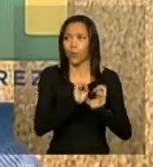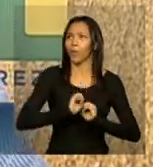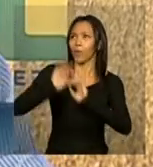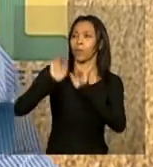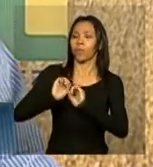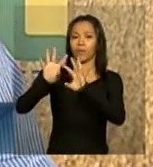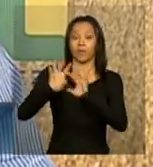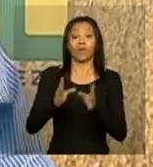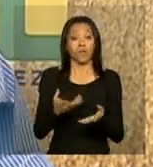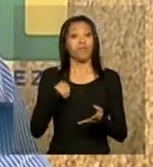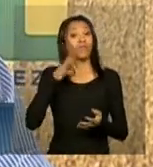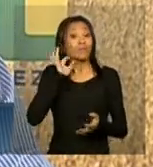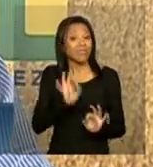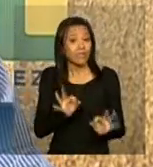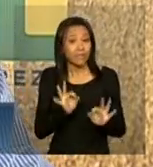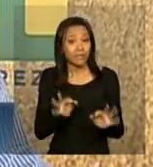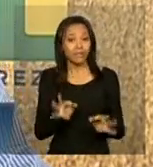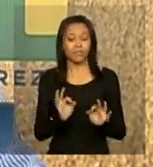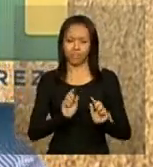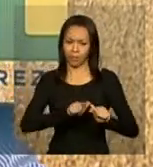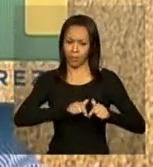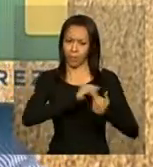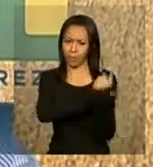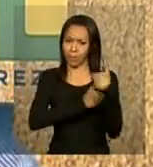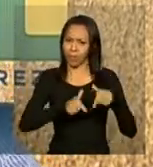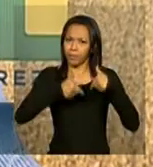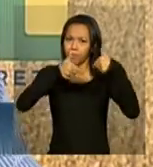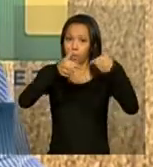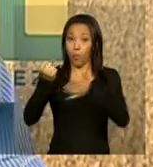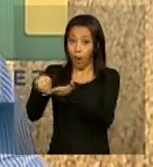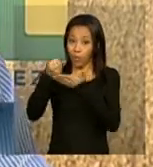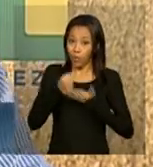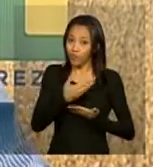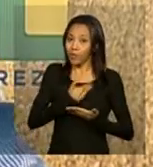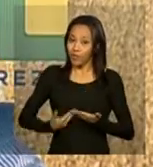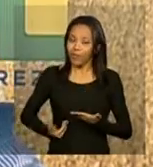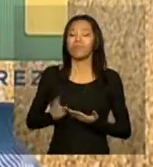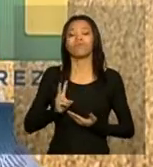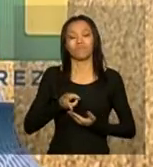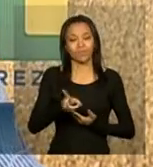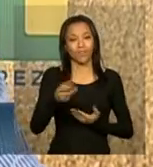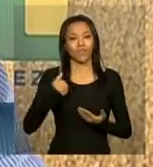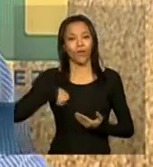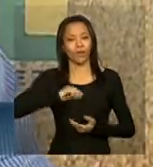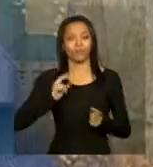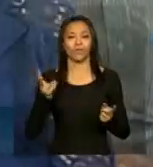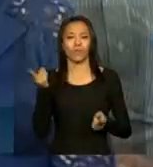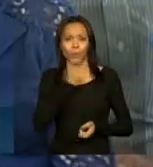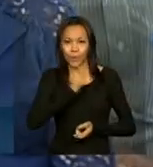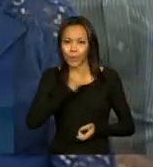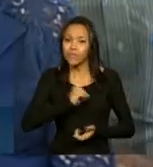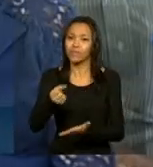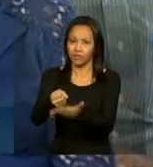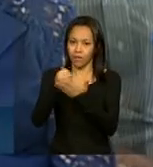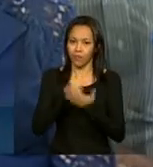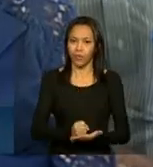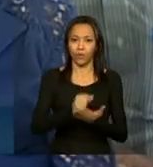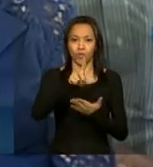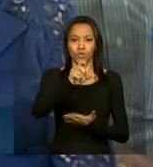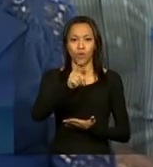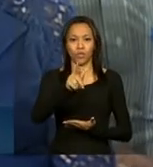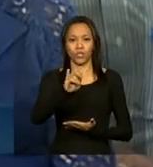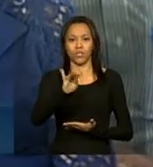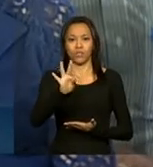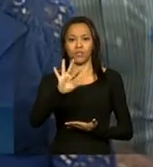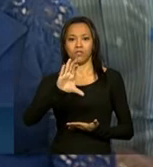e recursos para essa obra não há de faltar no seu governo, pois precisamos urgente desta logística.